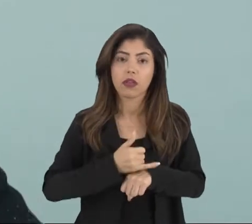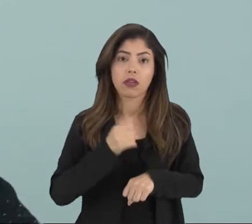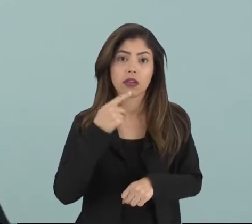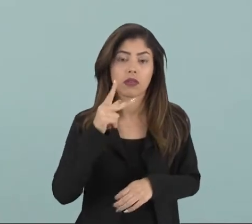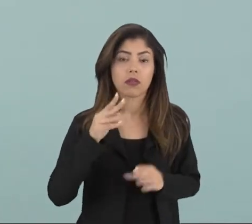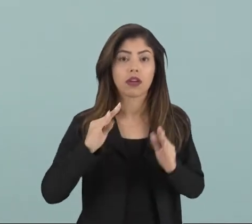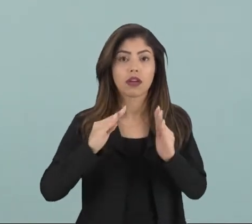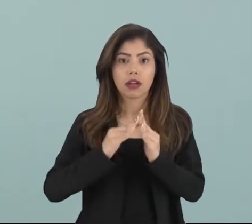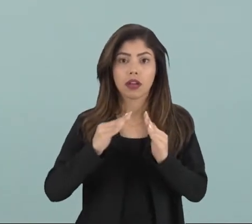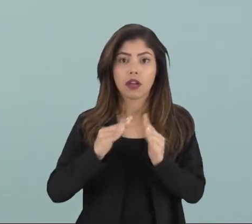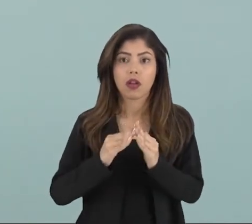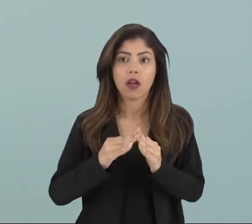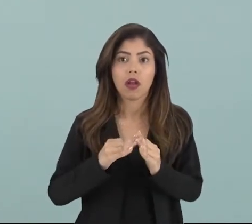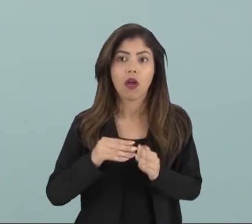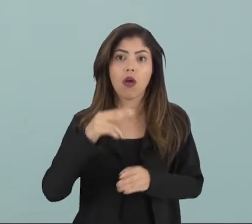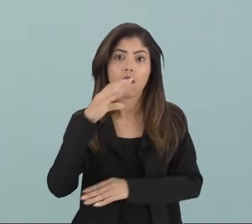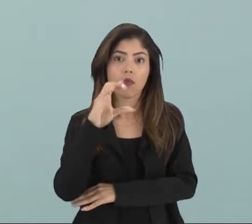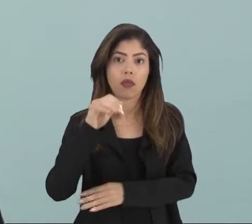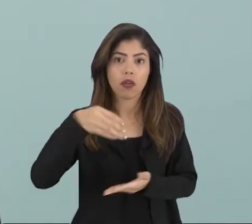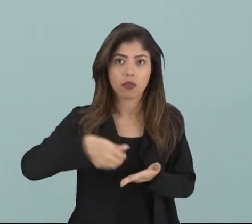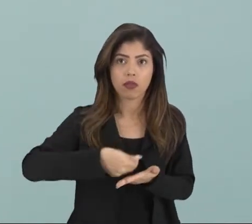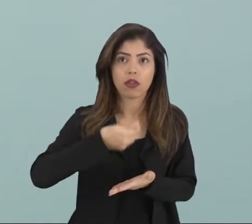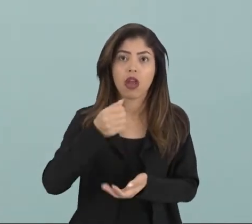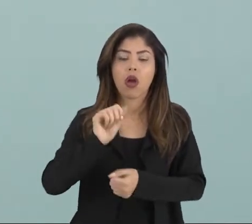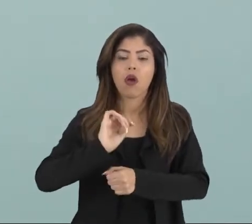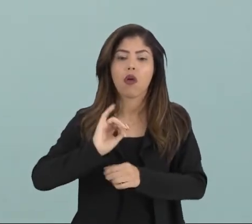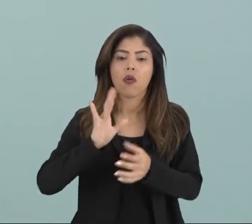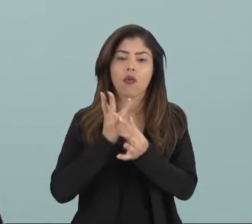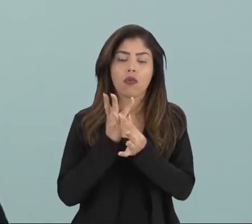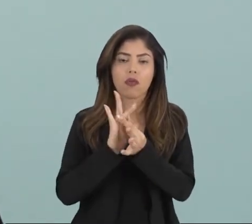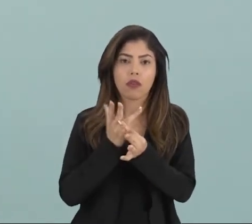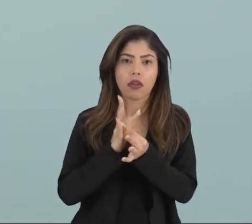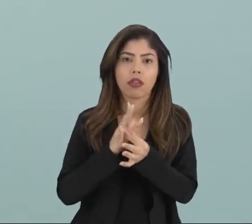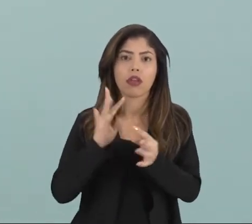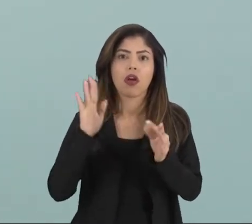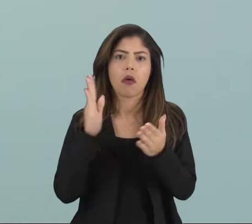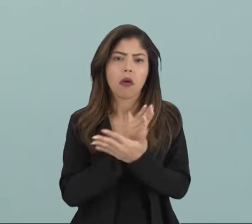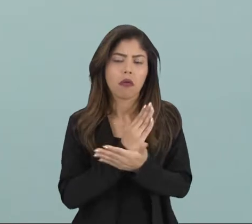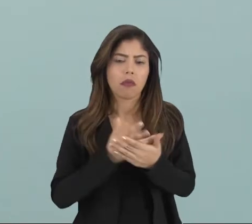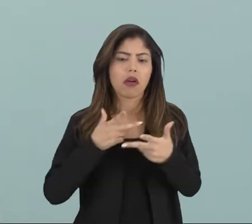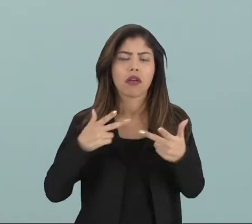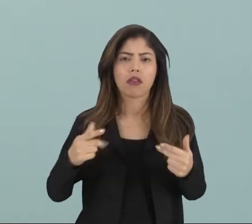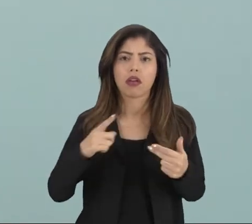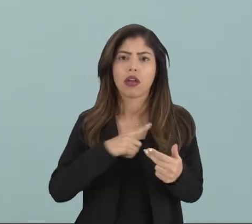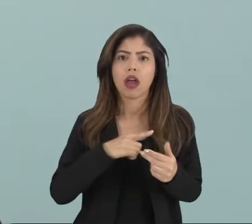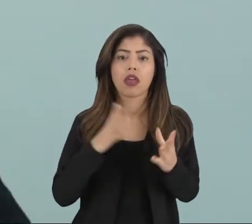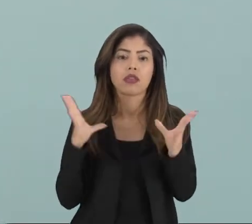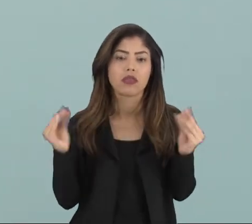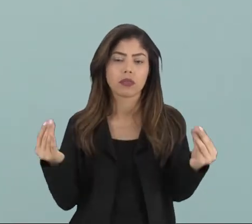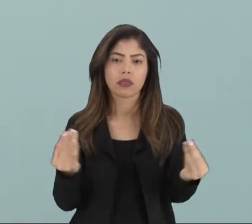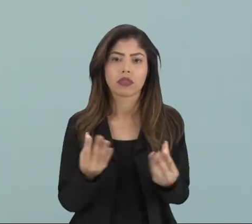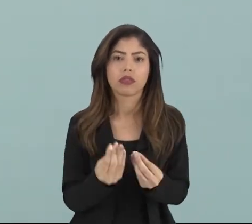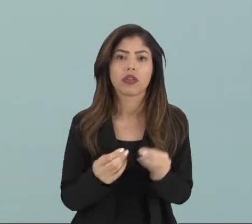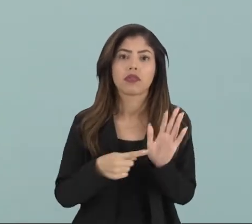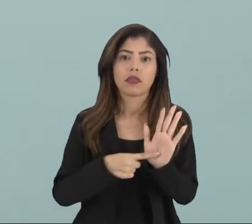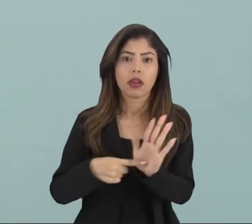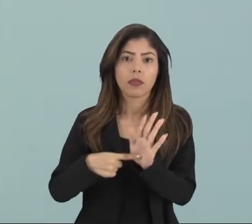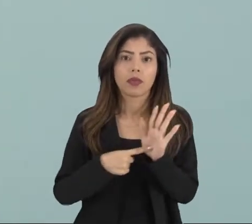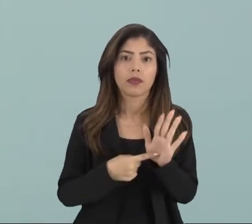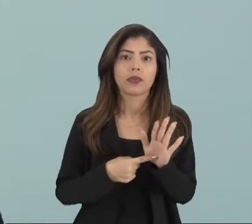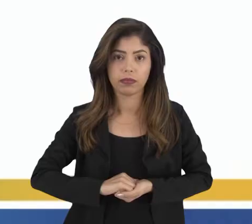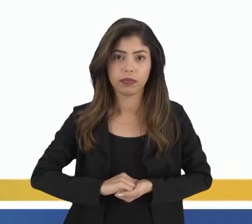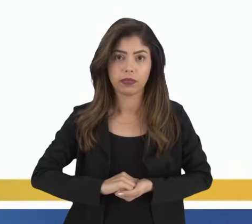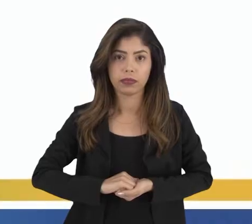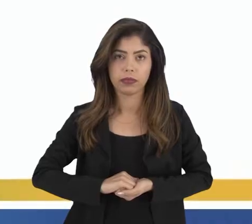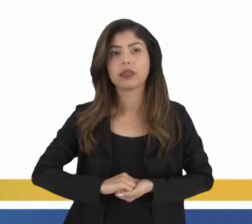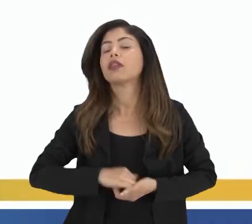uma colher, um cordão, uma pulseira, um anel, você vai ver que essa substância, que esse material, ele apresenta um brilho